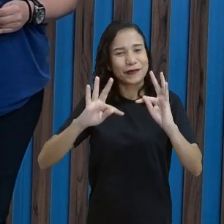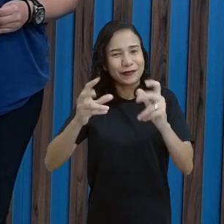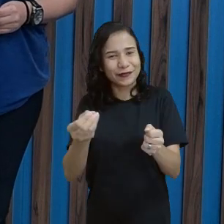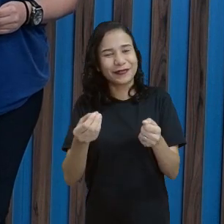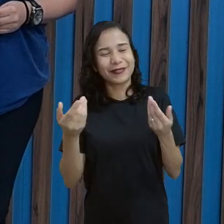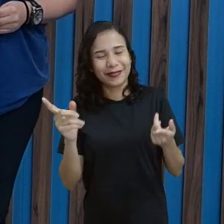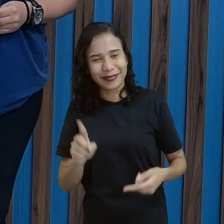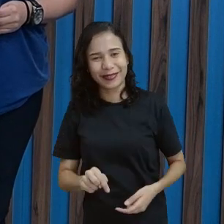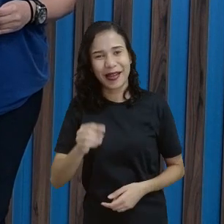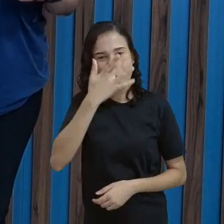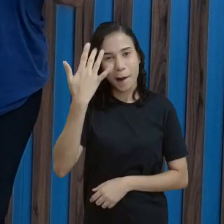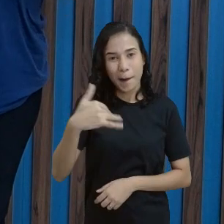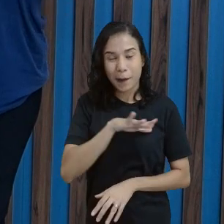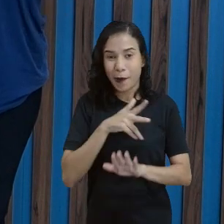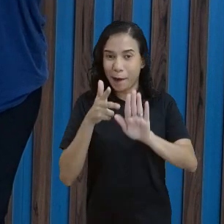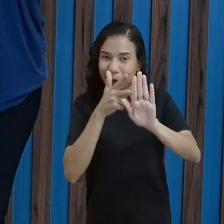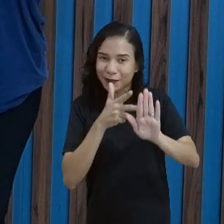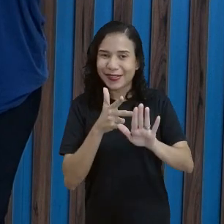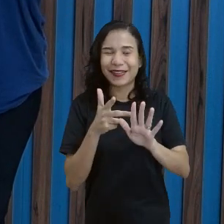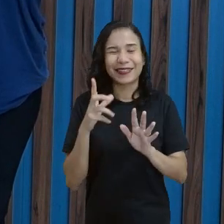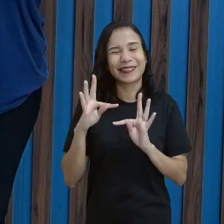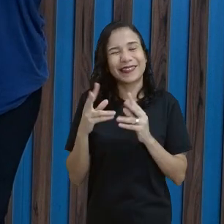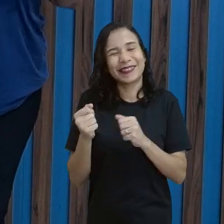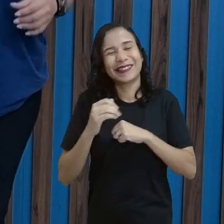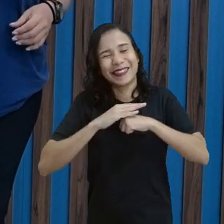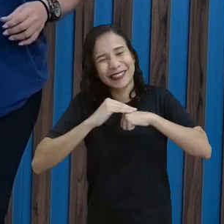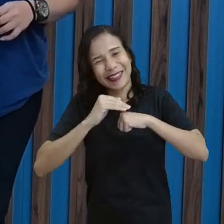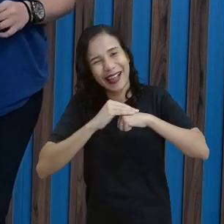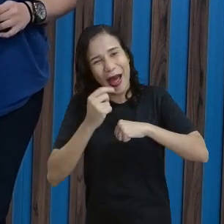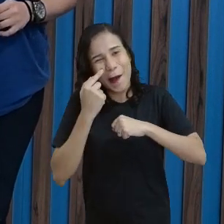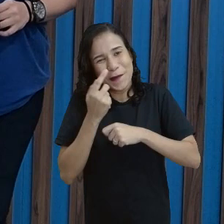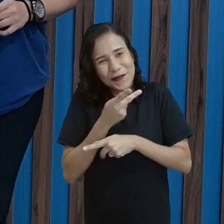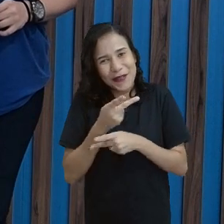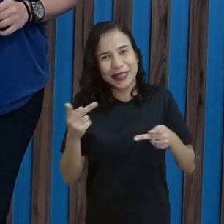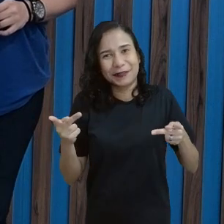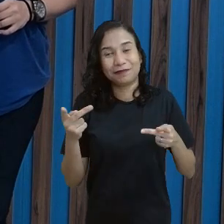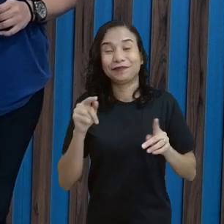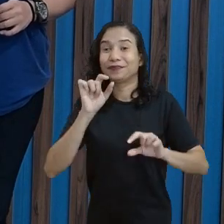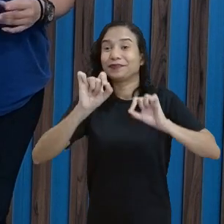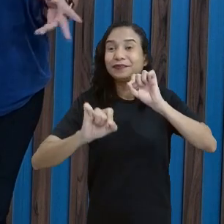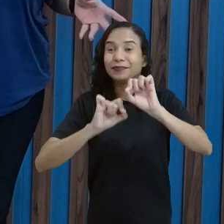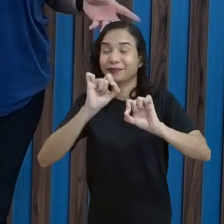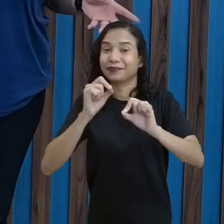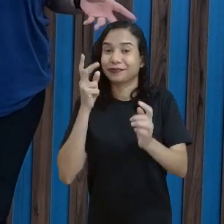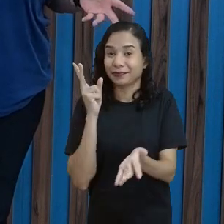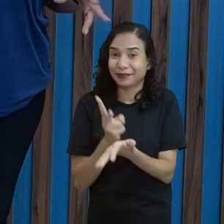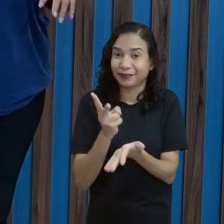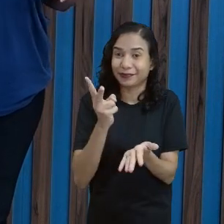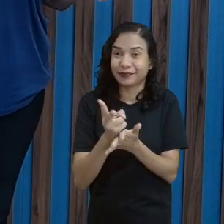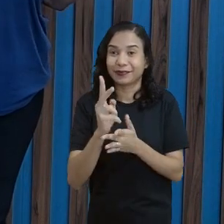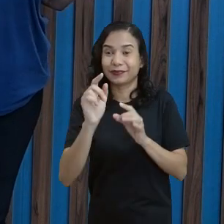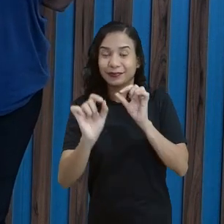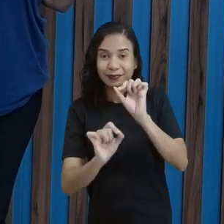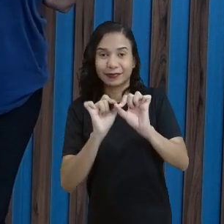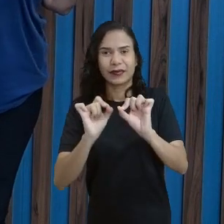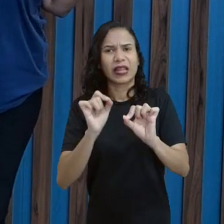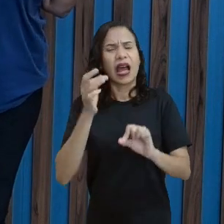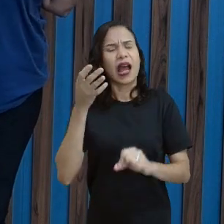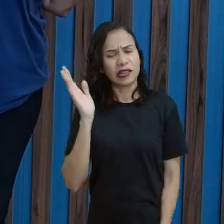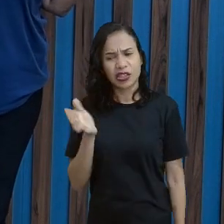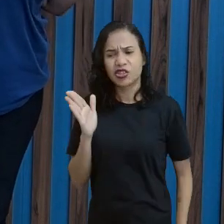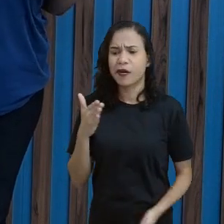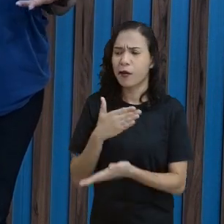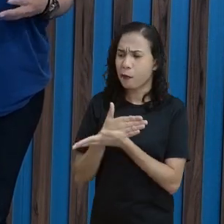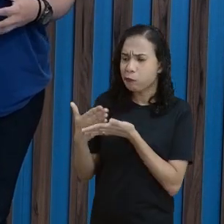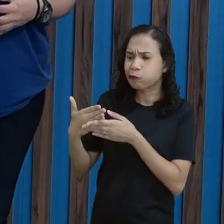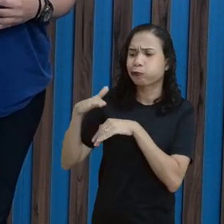tá? Então, o pessoal da produção, ó, todo o nosso carinho para vocês, tá? E continuando aqui, então, prof, a gente já